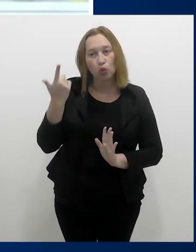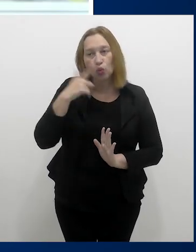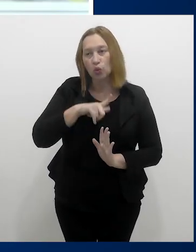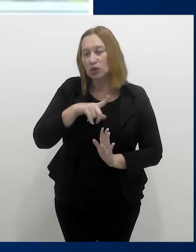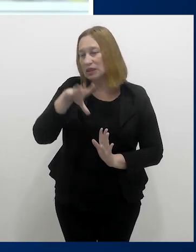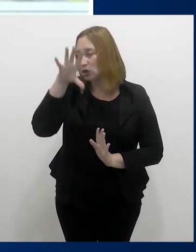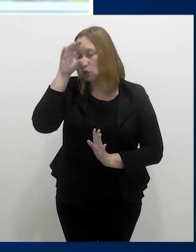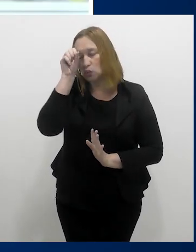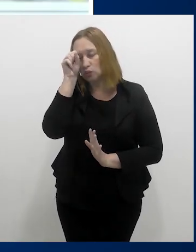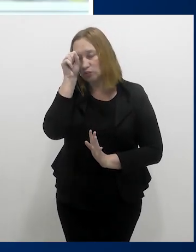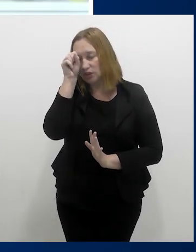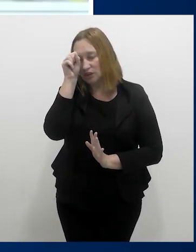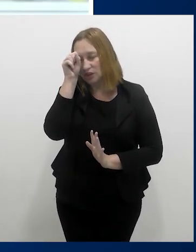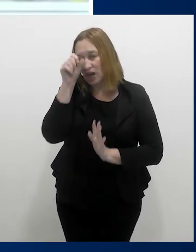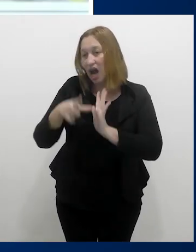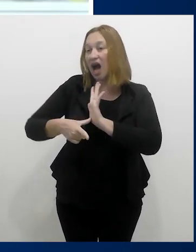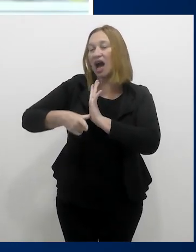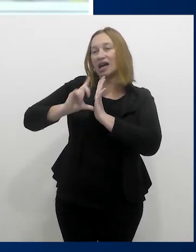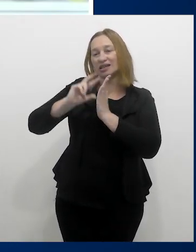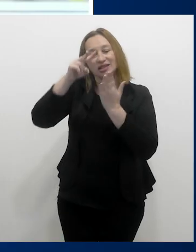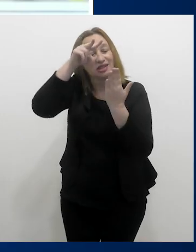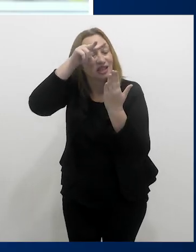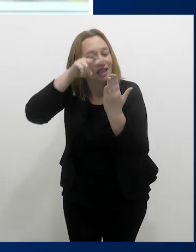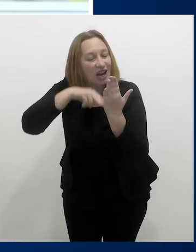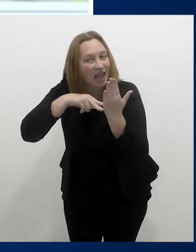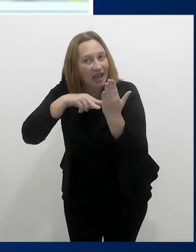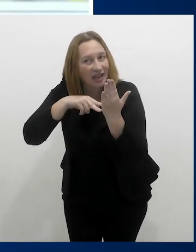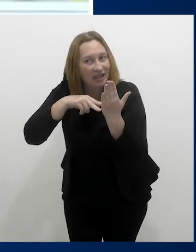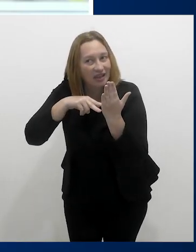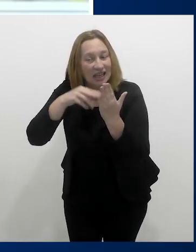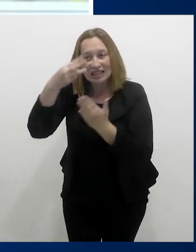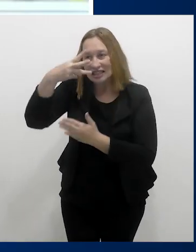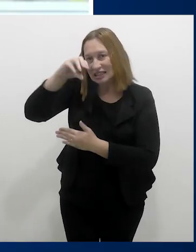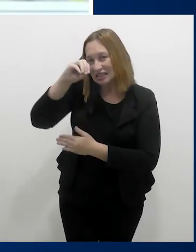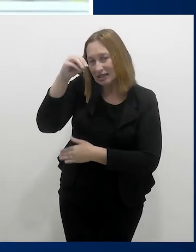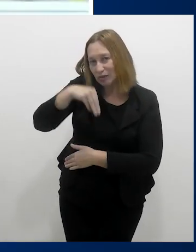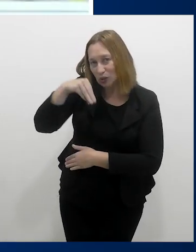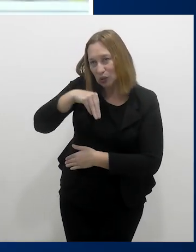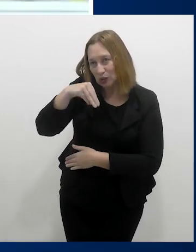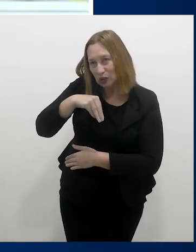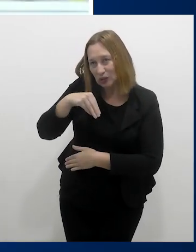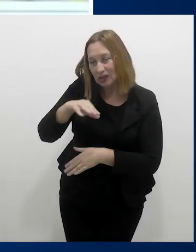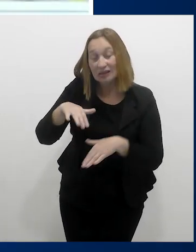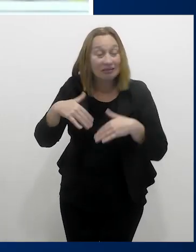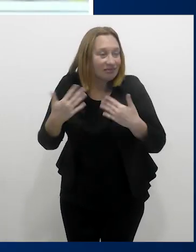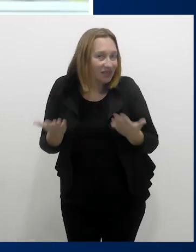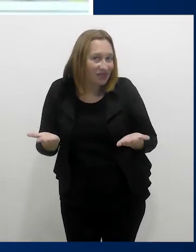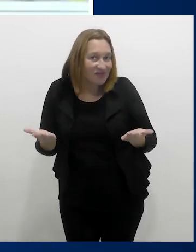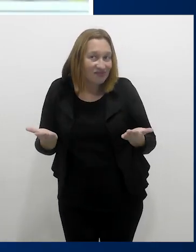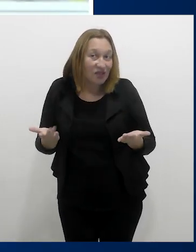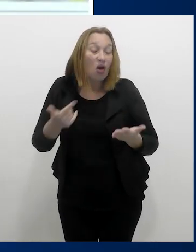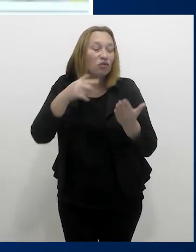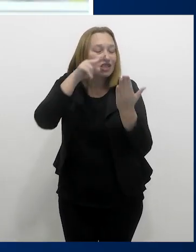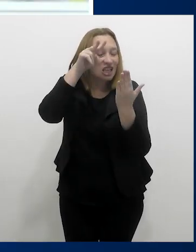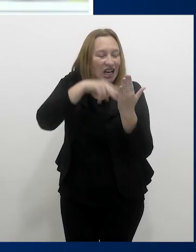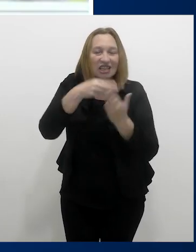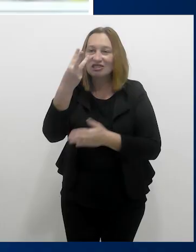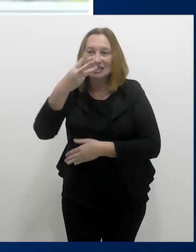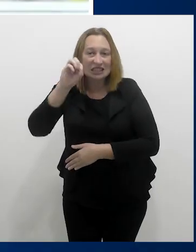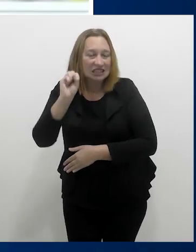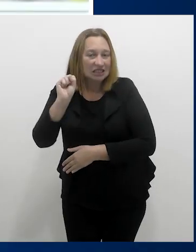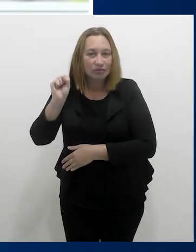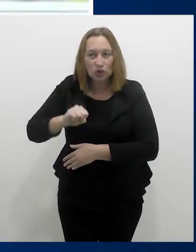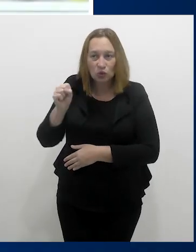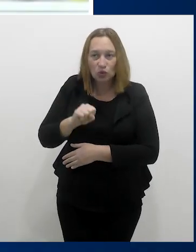consigo deitar e dormir sem Sem ler ler. pelo menos meia hora, entendeu. E é isso, você